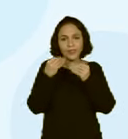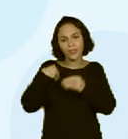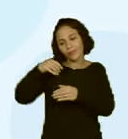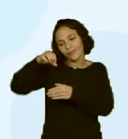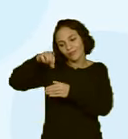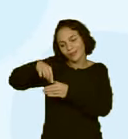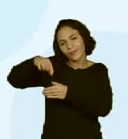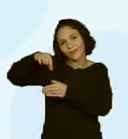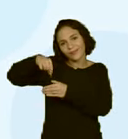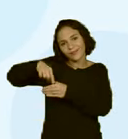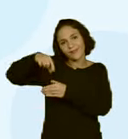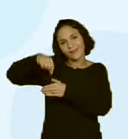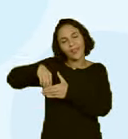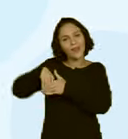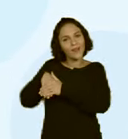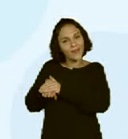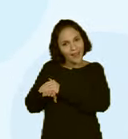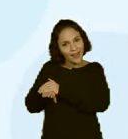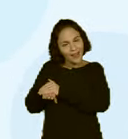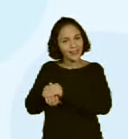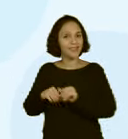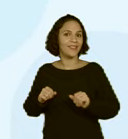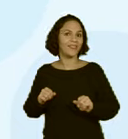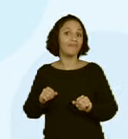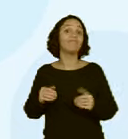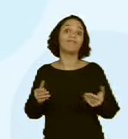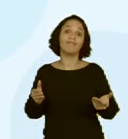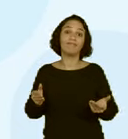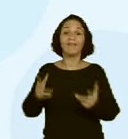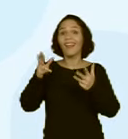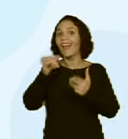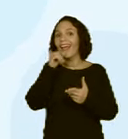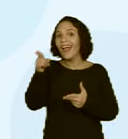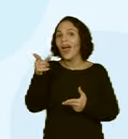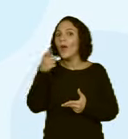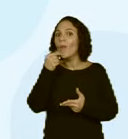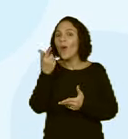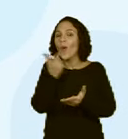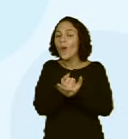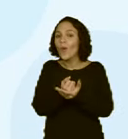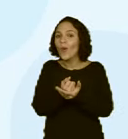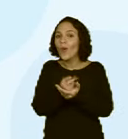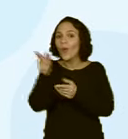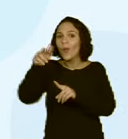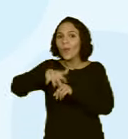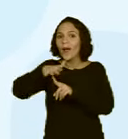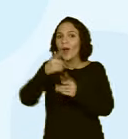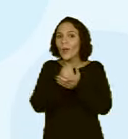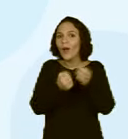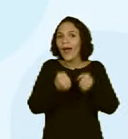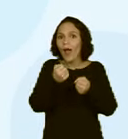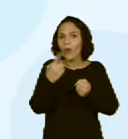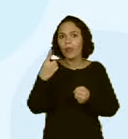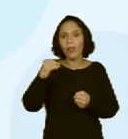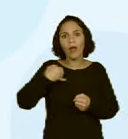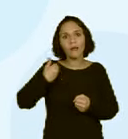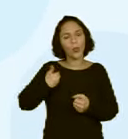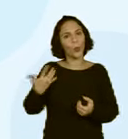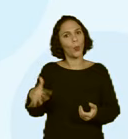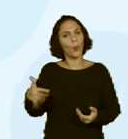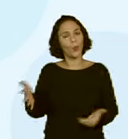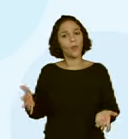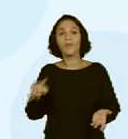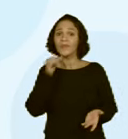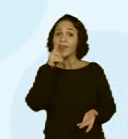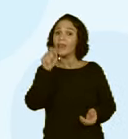cofrinho. Você Lembrei pode, do menino que juntou dinheiro para comprar o carro. Você pode passear com o cachorro do vizinho, você pode vender um brinquedo que não